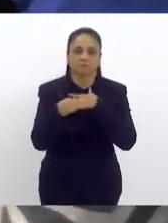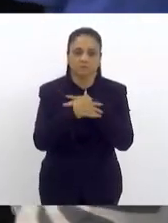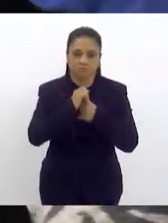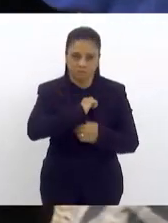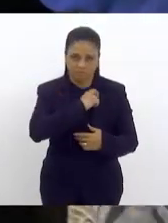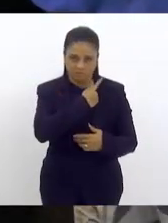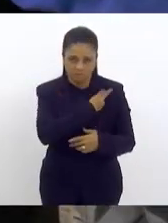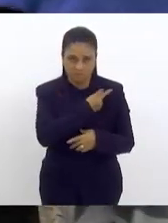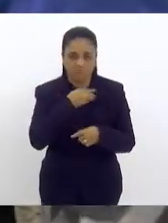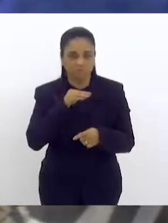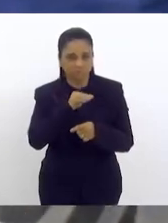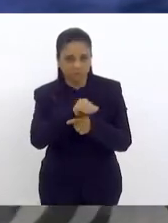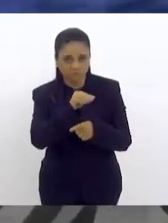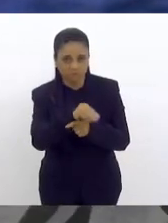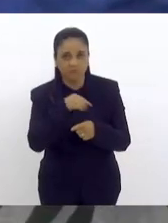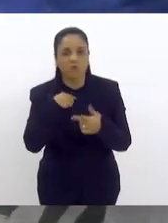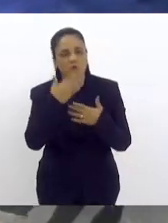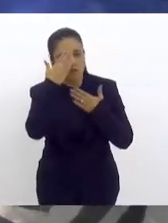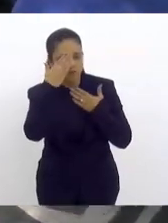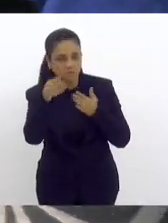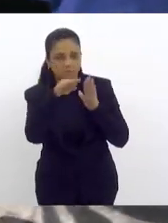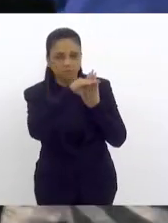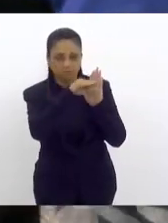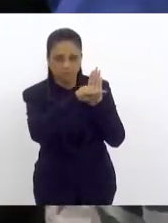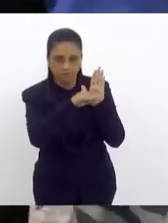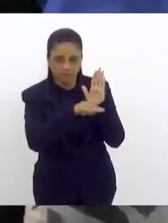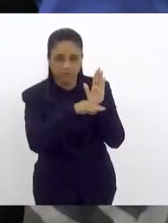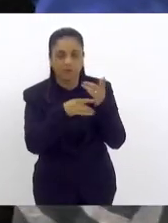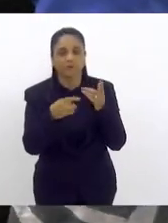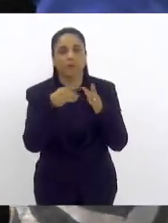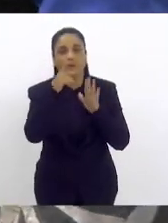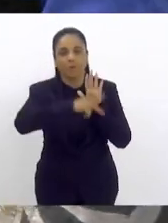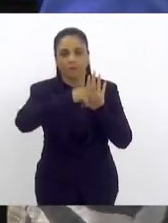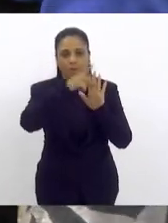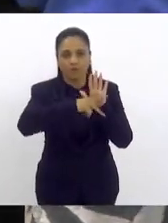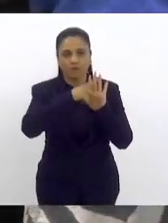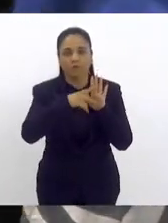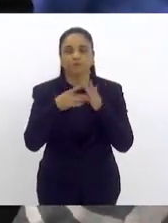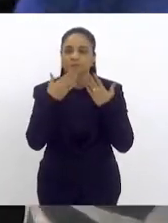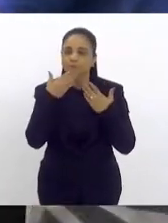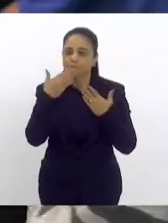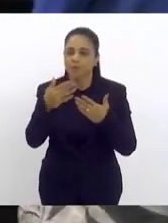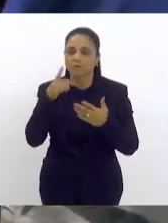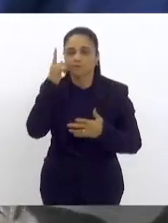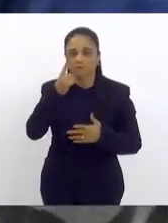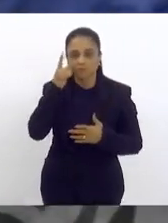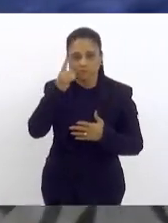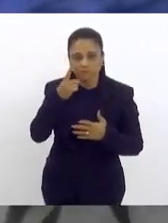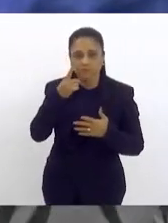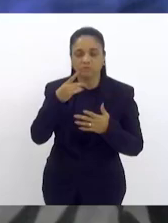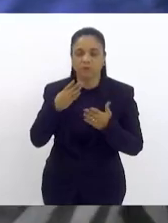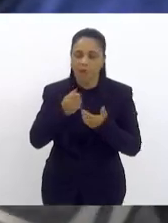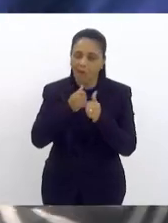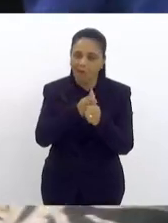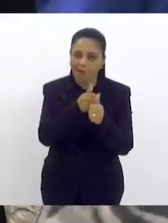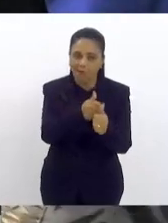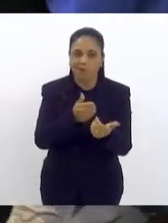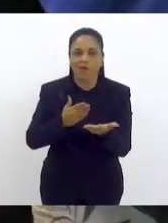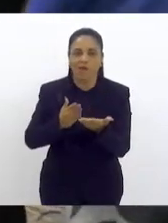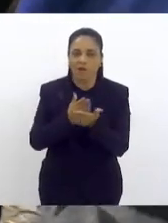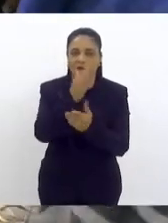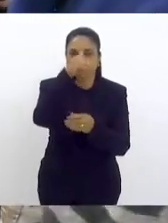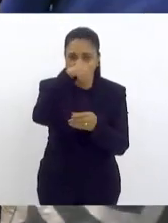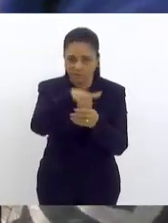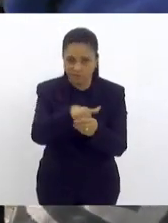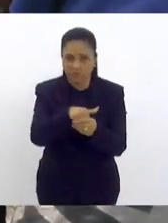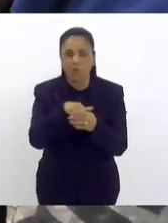agradeço por ter colocado em falta esse projeto e peço a todos os parlamentares que possam acompanhar a aprovação porque realmente é